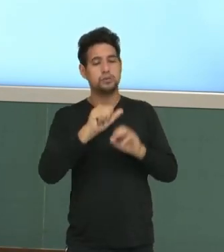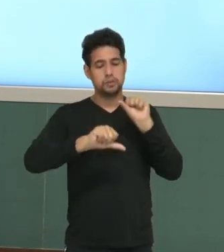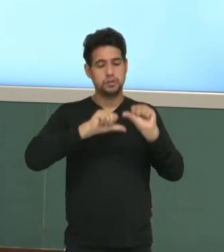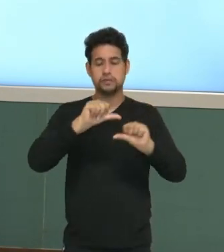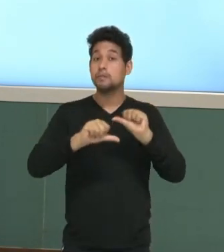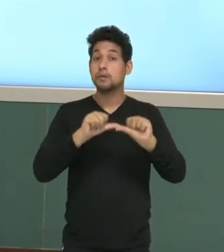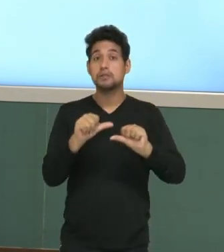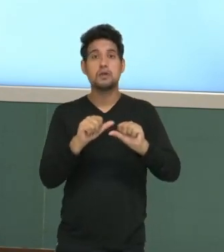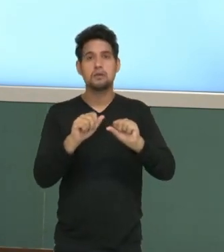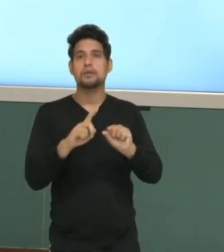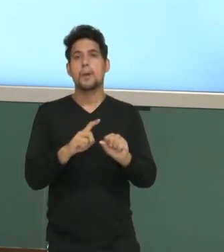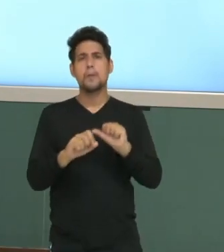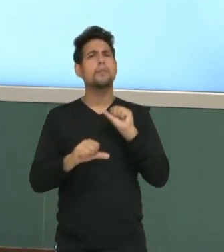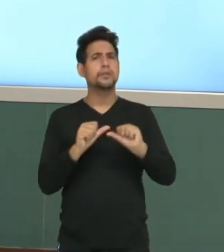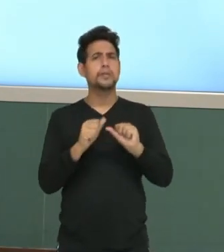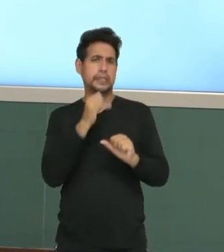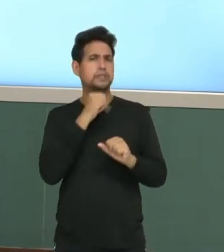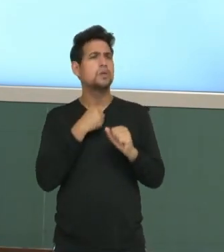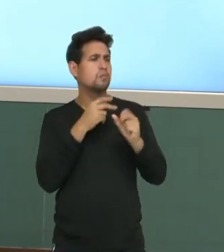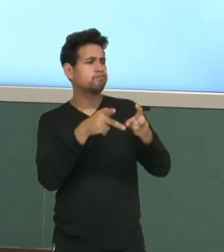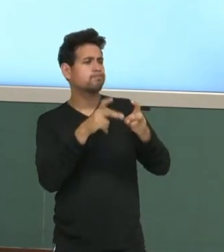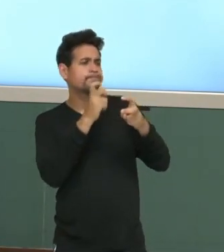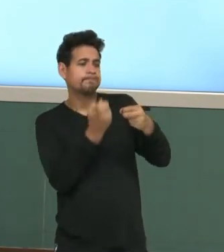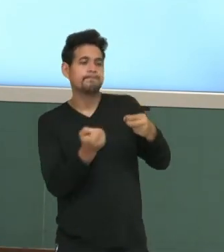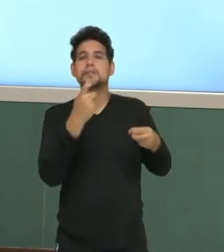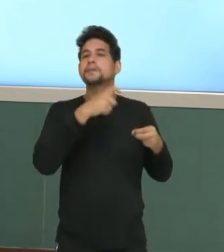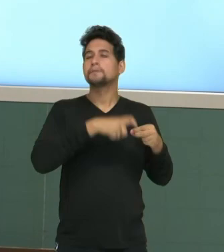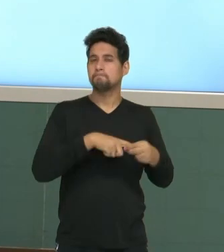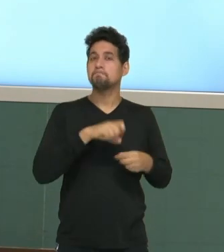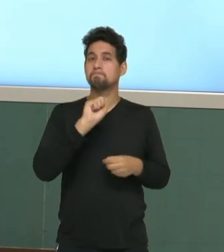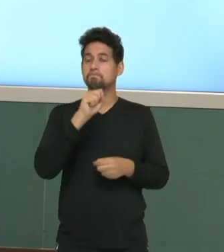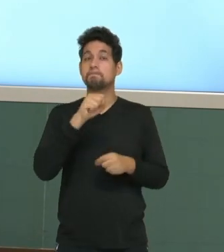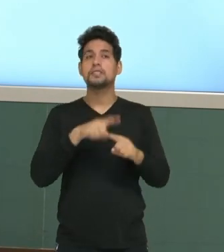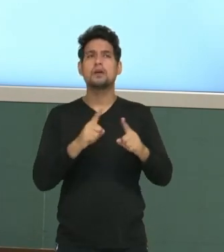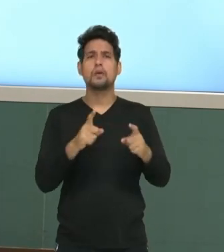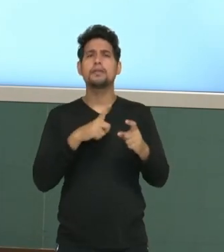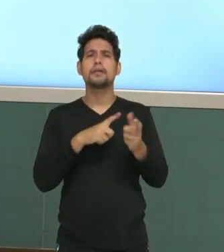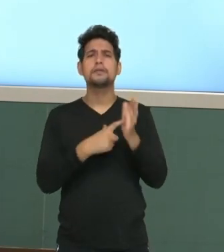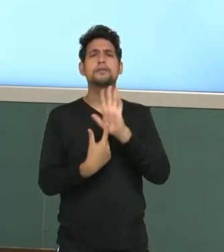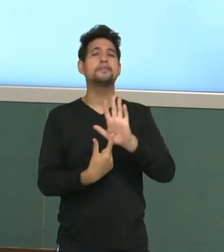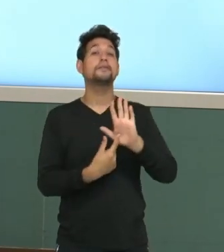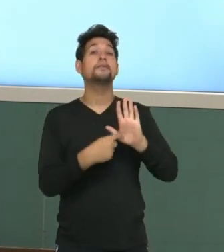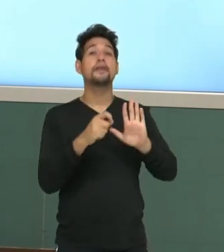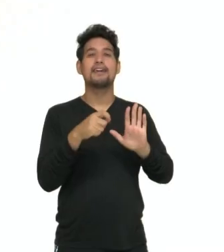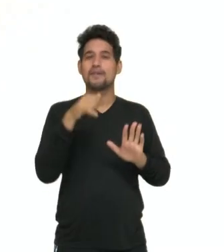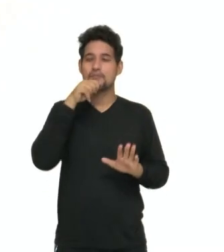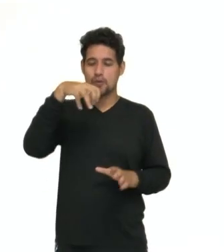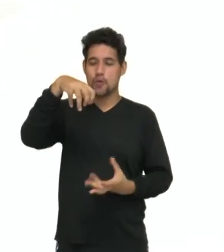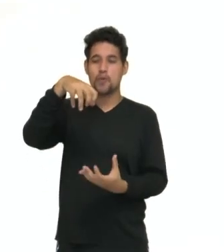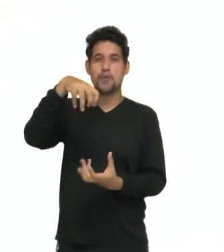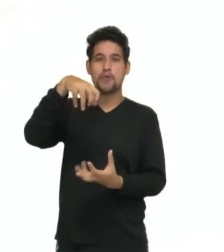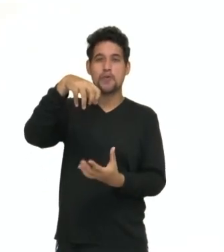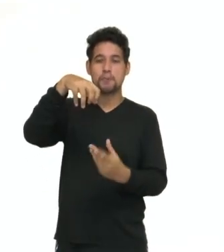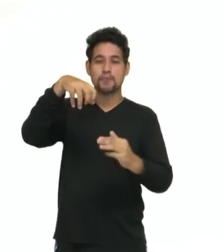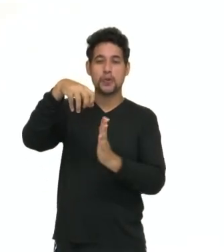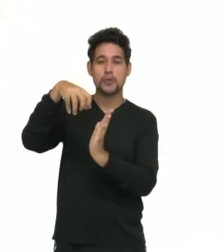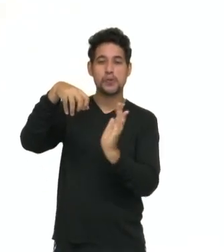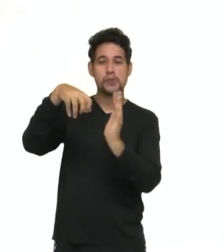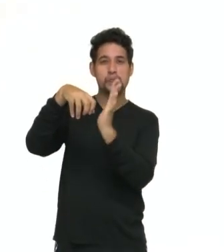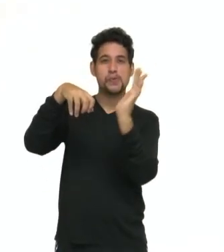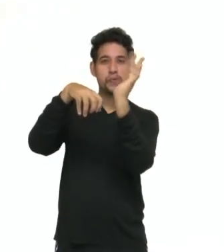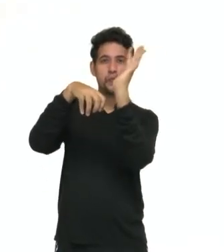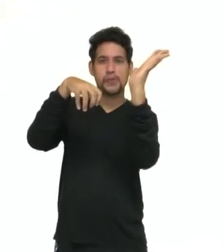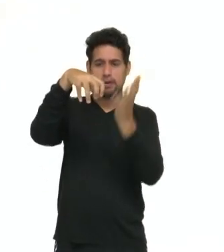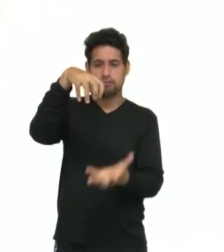transformação reversível, que eu consigo voltar atrás. E aqui a gente tem um exemplo de uma chaleira fervendo a água. Tem um vapor.